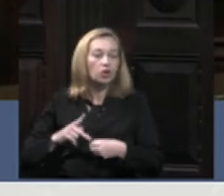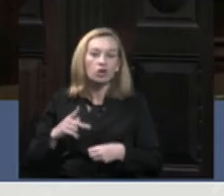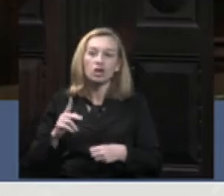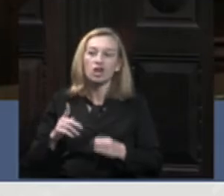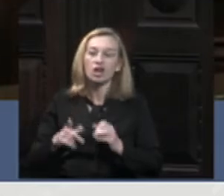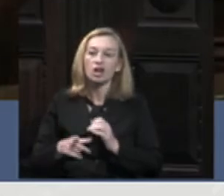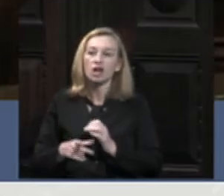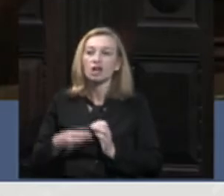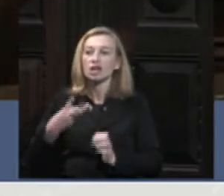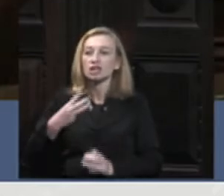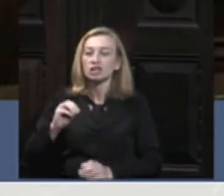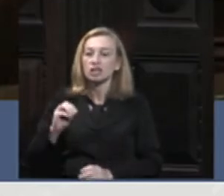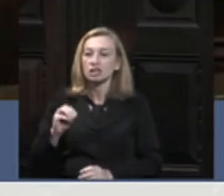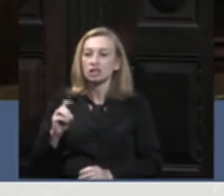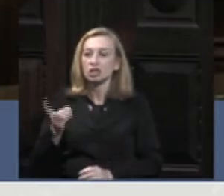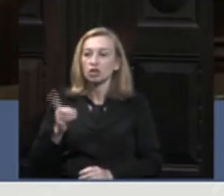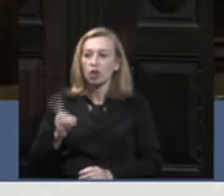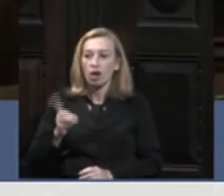dólares.